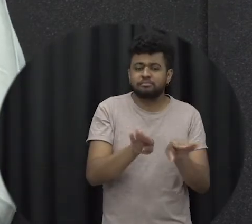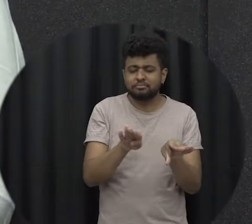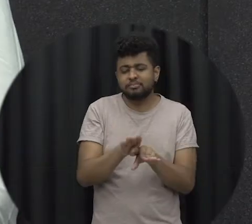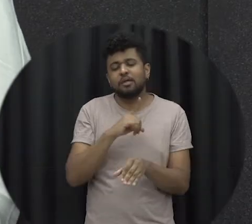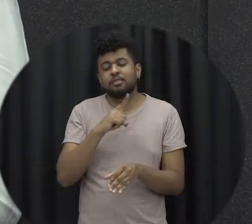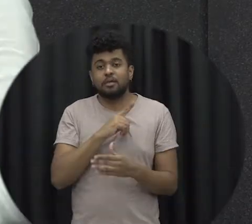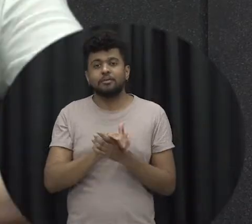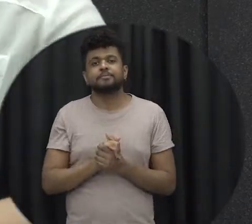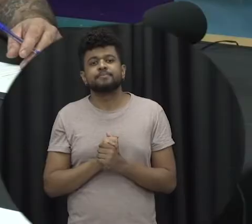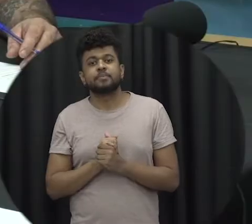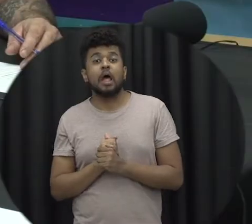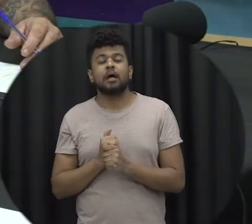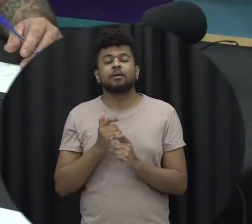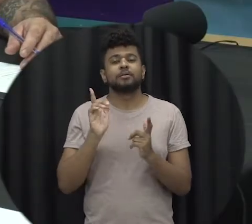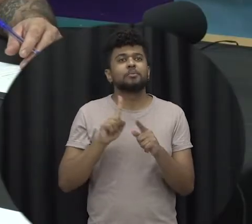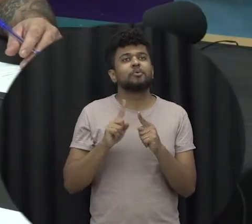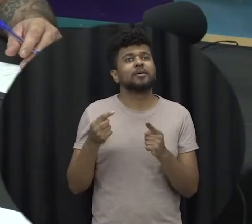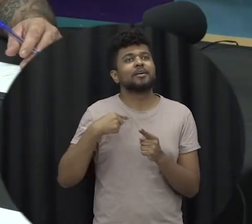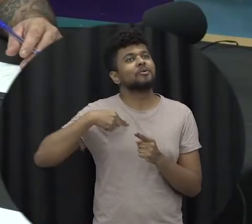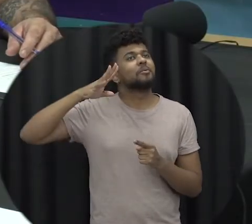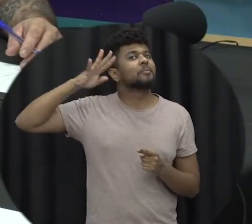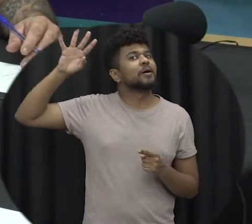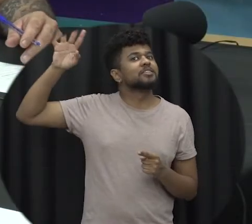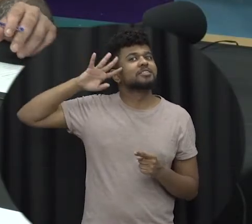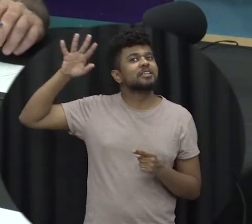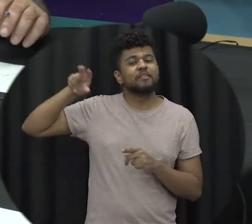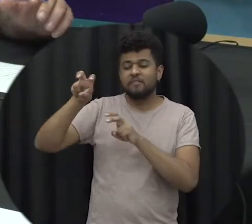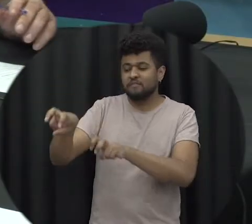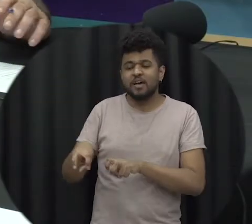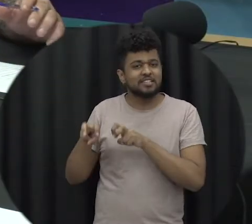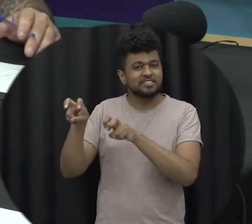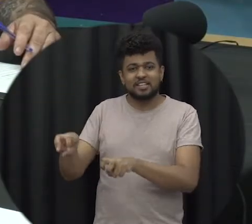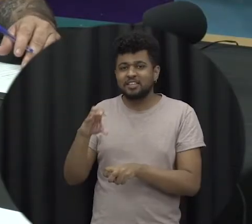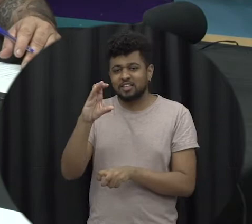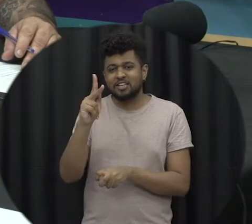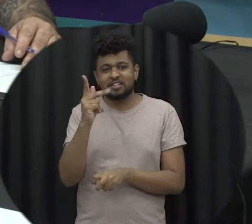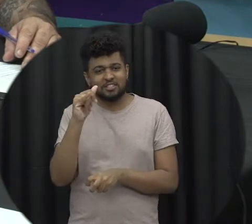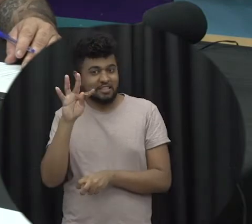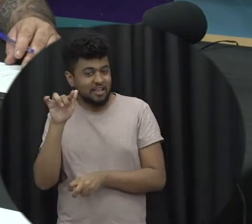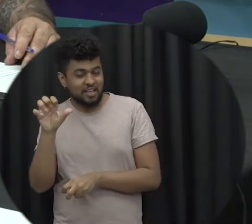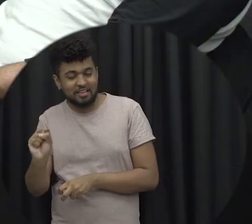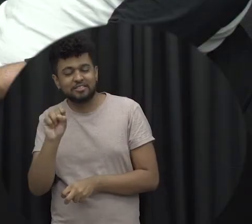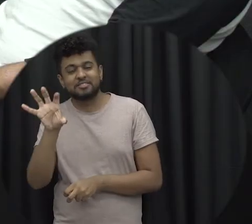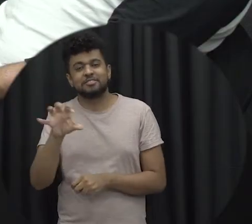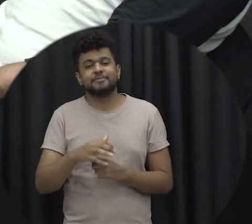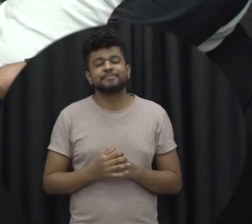também. Porque eu imaginava uma fazenda de shiitakes, assim. Parecido.